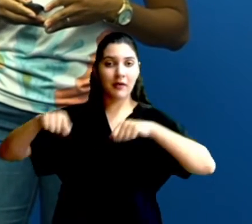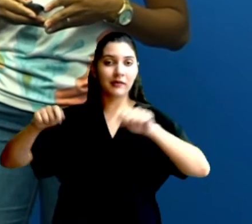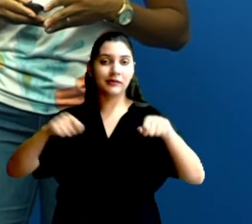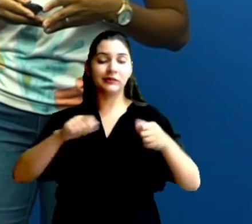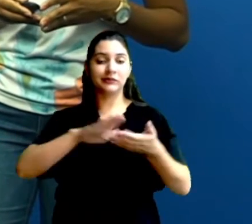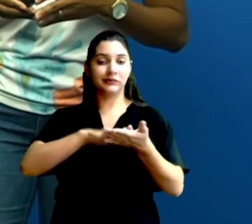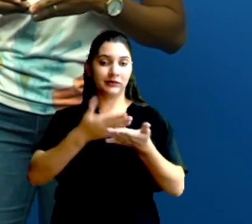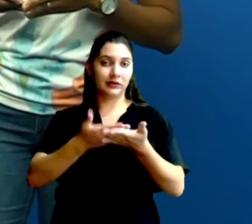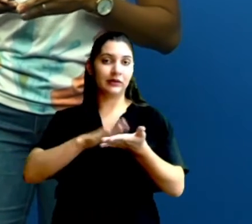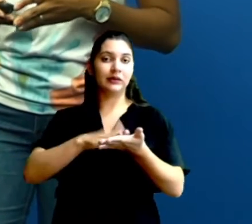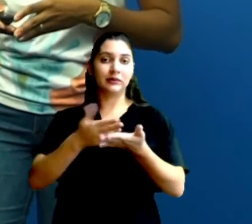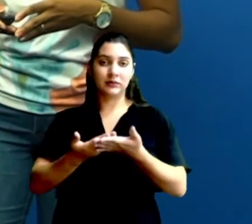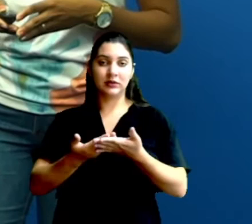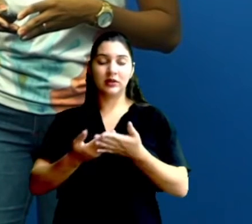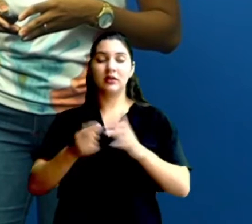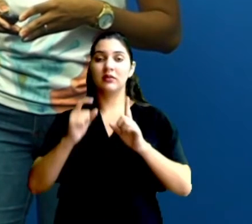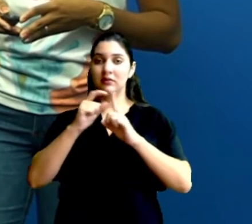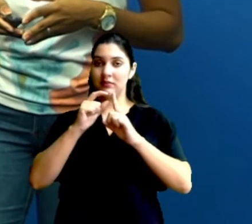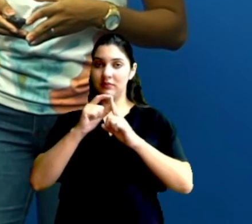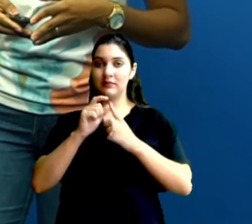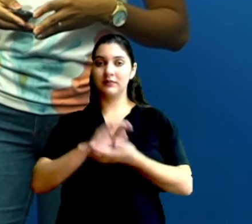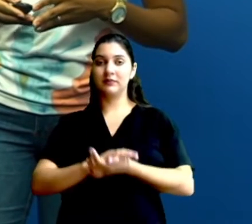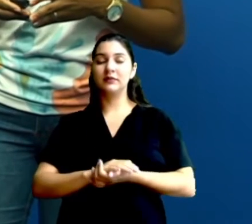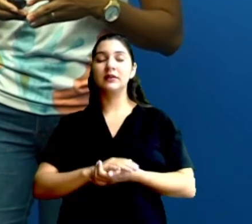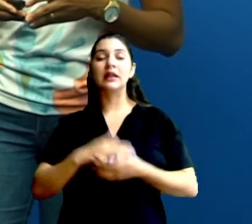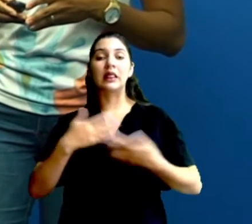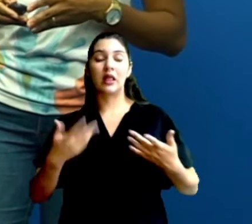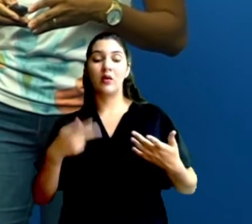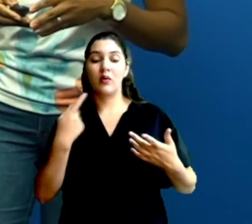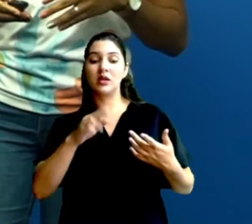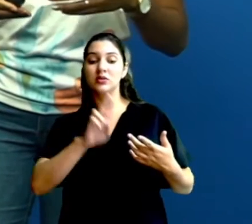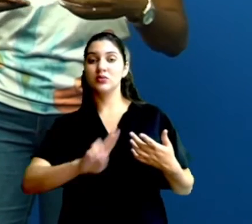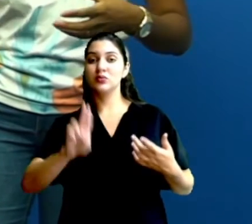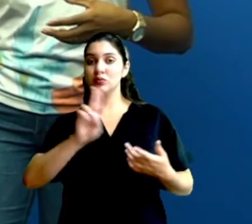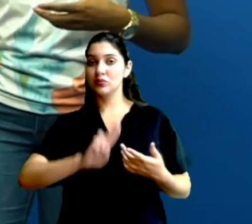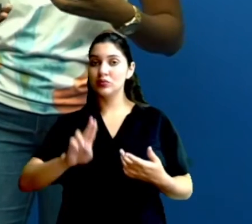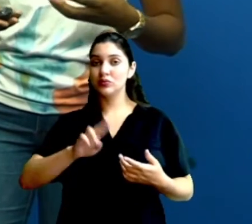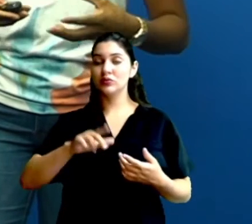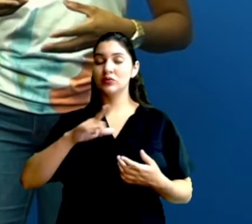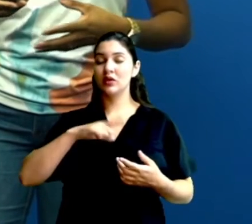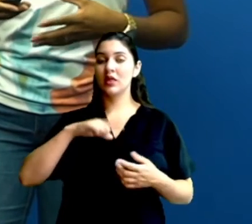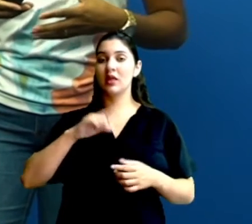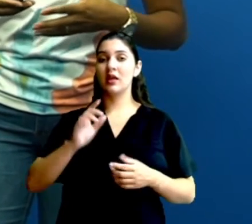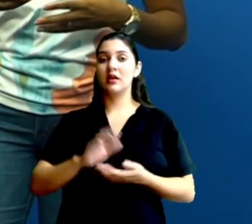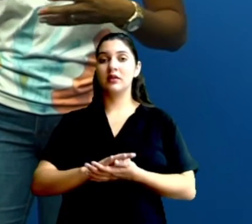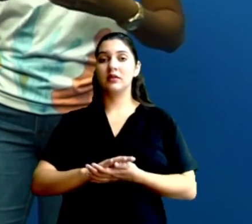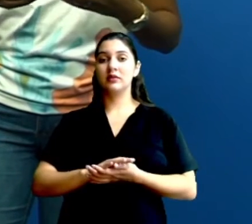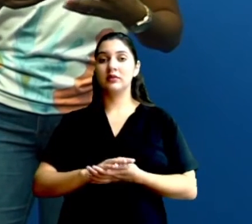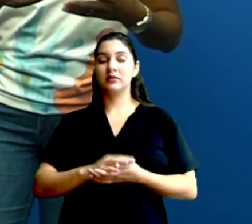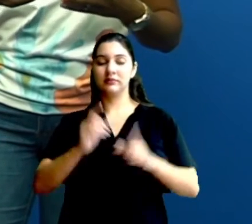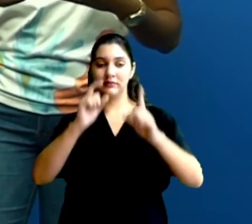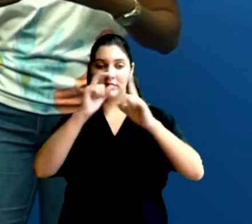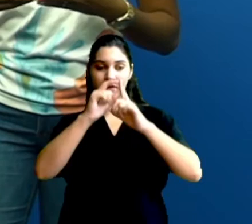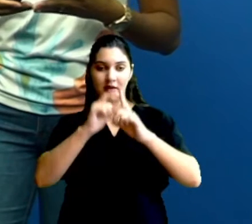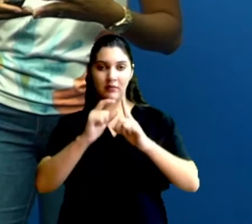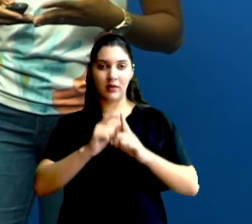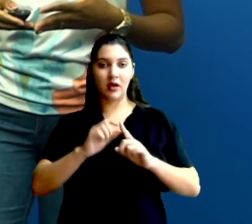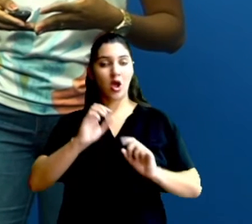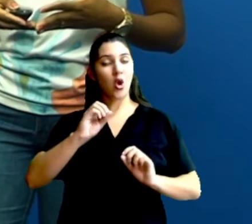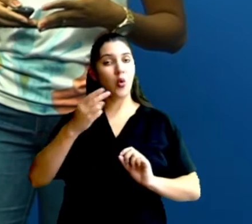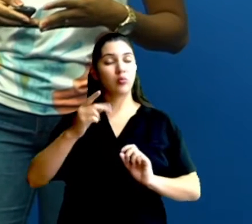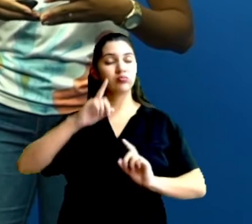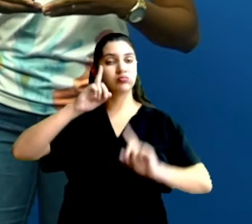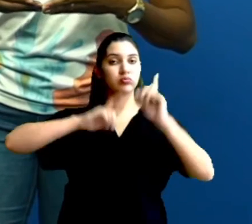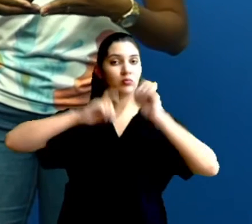de interpretações das palavras. Então, esse uso que vocês têm aí das palavras ou das